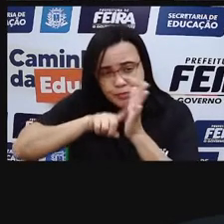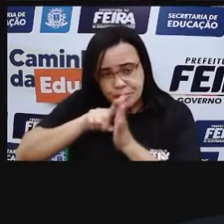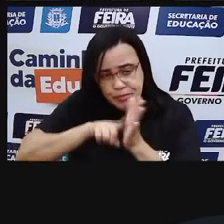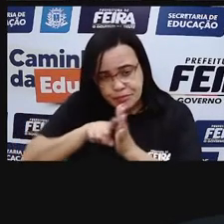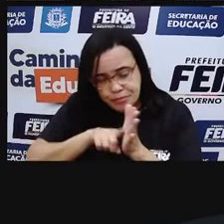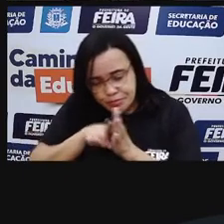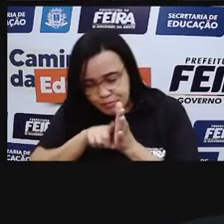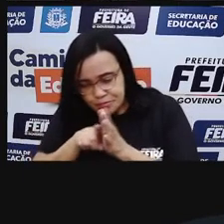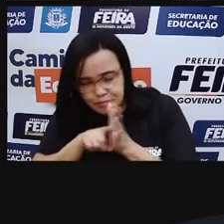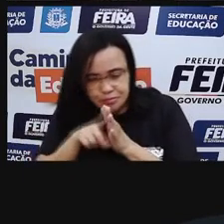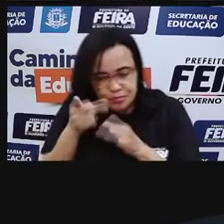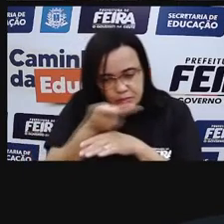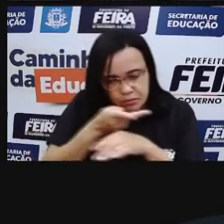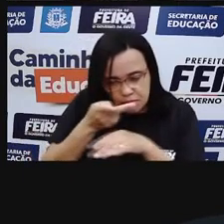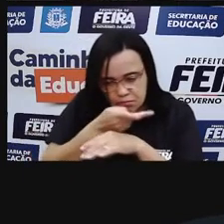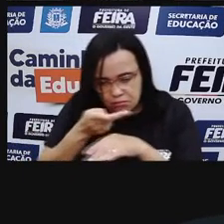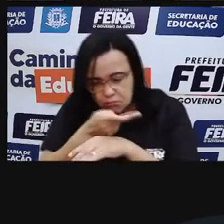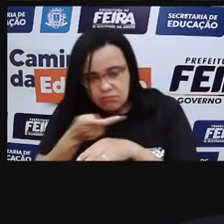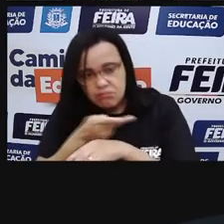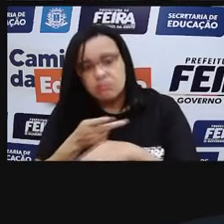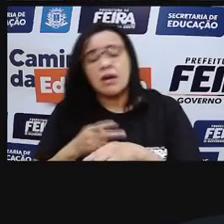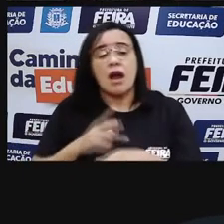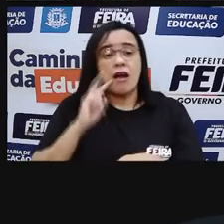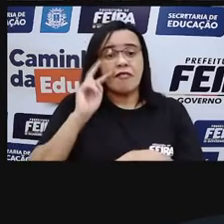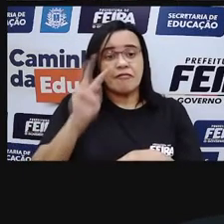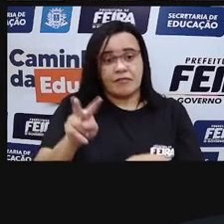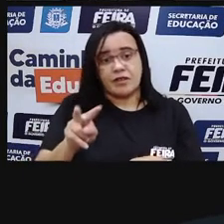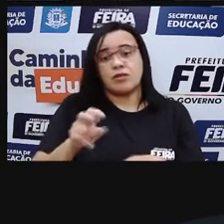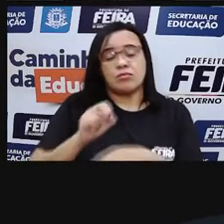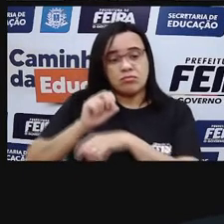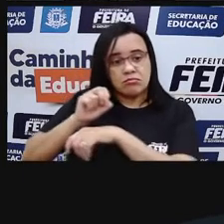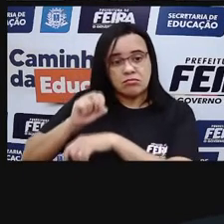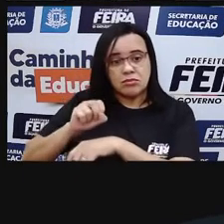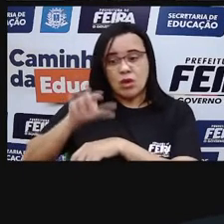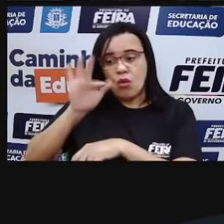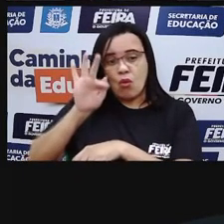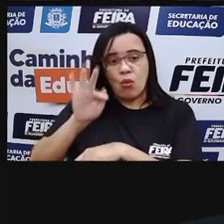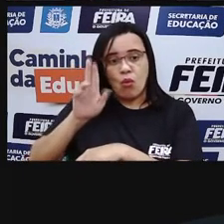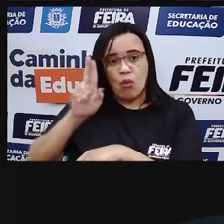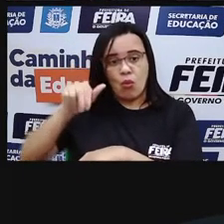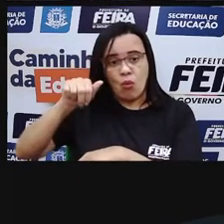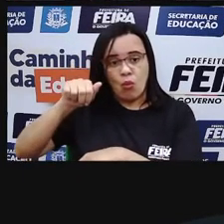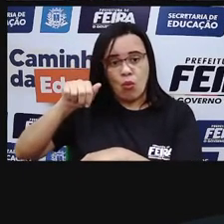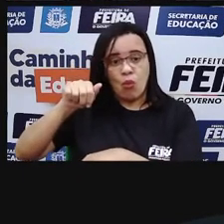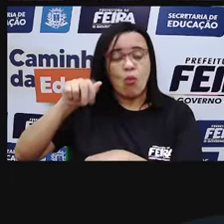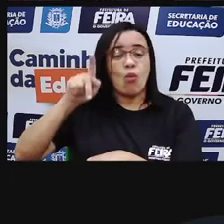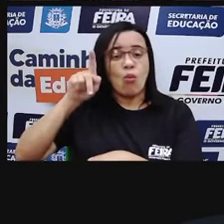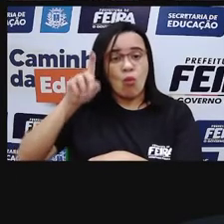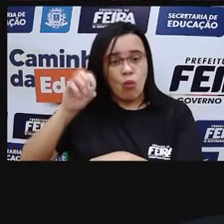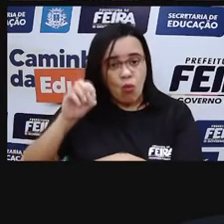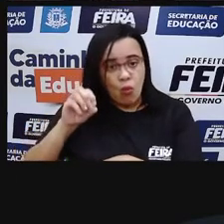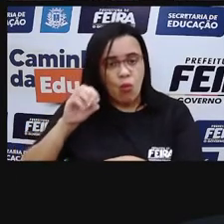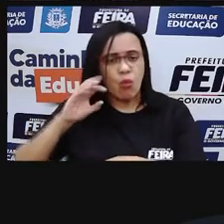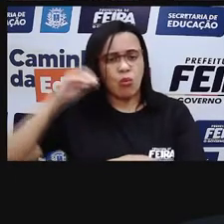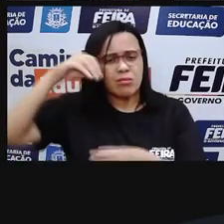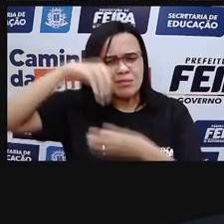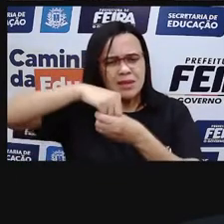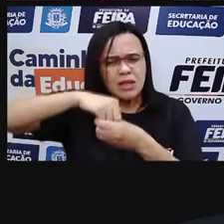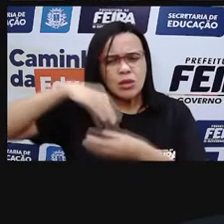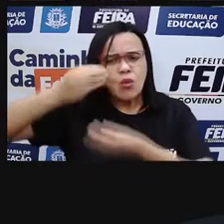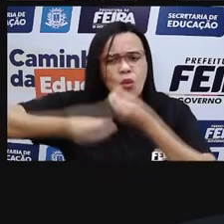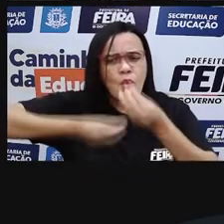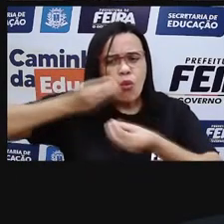contaminou essa placa, né, que era o fungo Penicillium notatum, ele gerou uma borda, tá vendo aqui